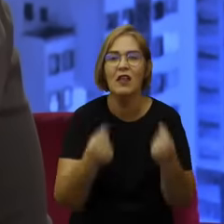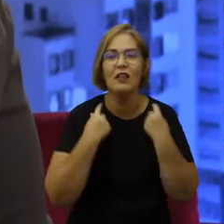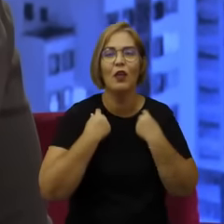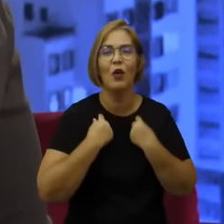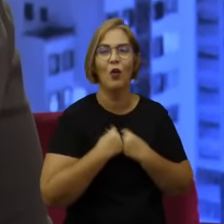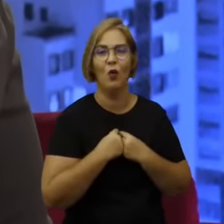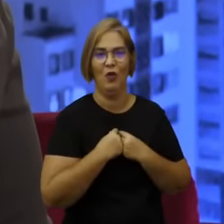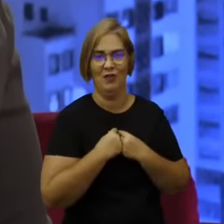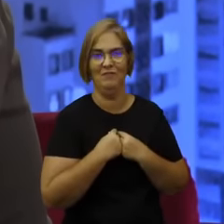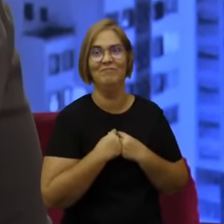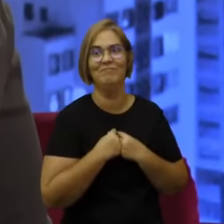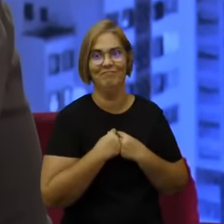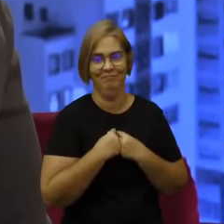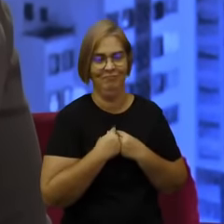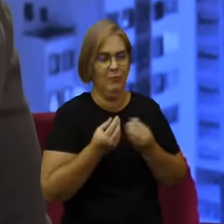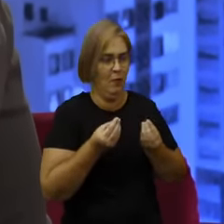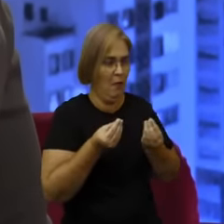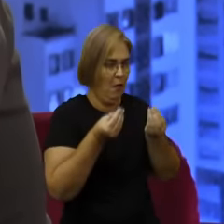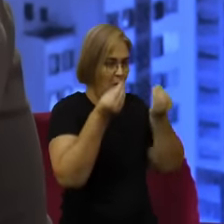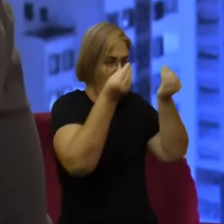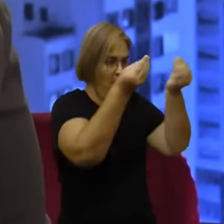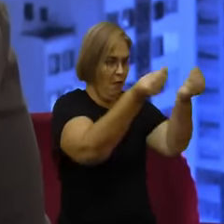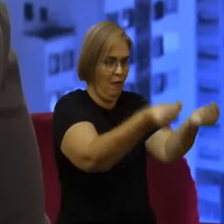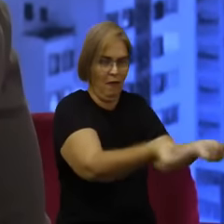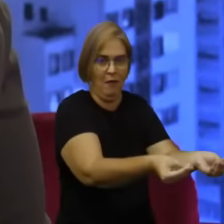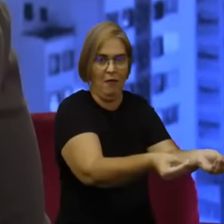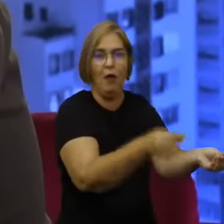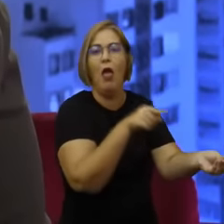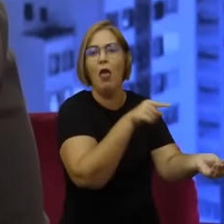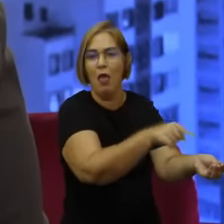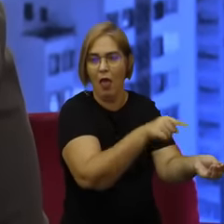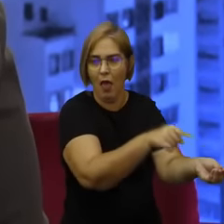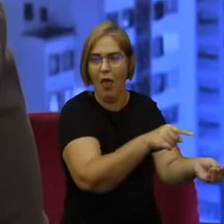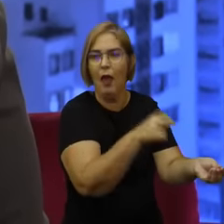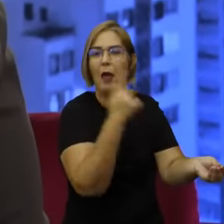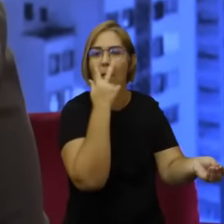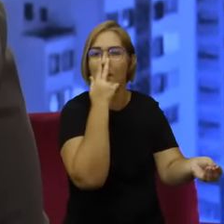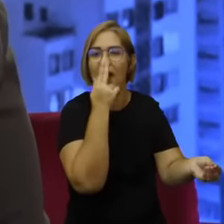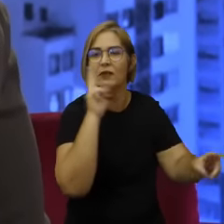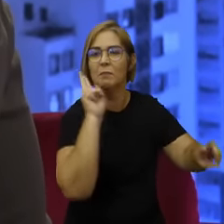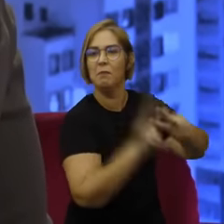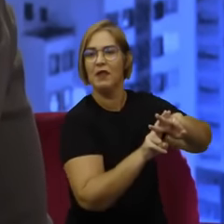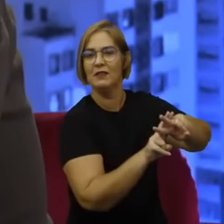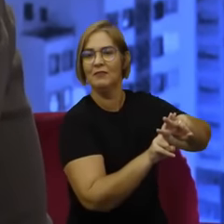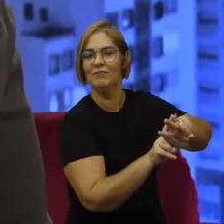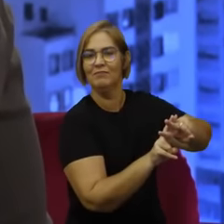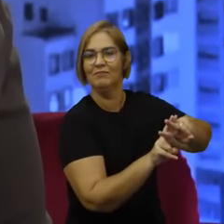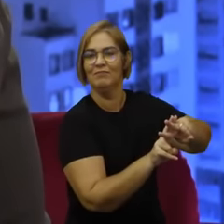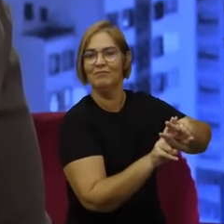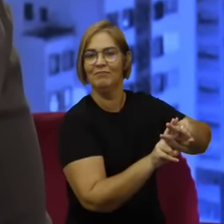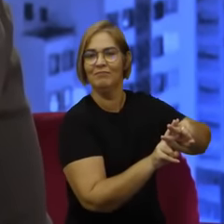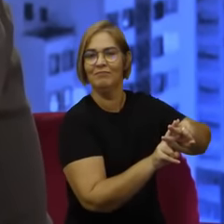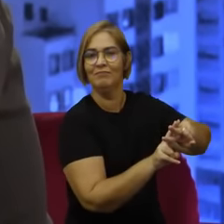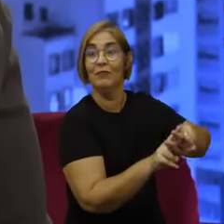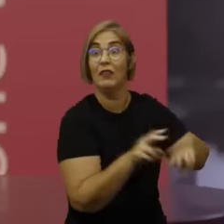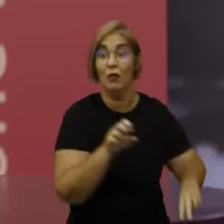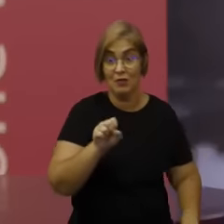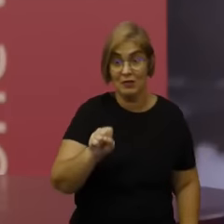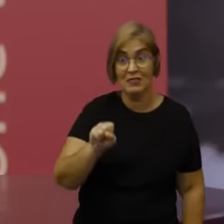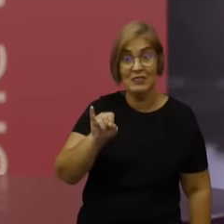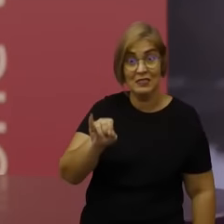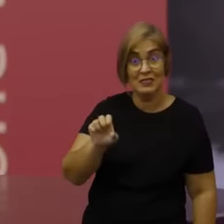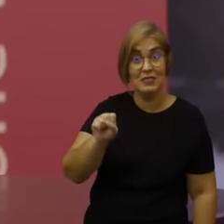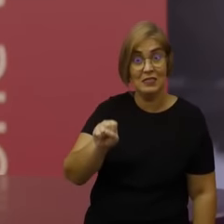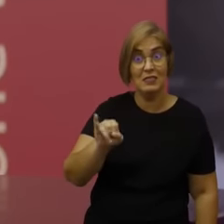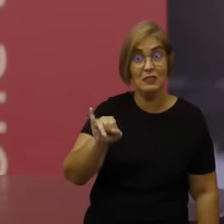então, eh, esse colar aprisiona a morte e, portanto, Sísfo consegue ali,